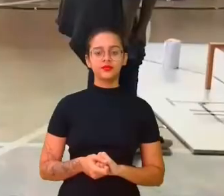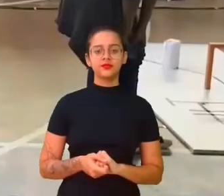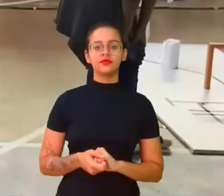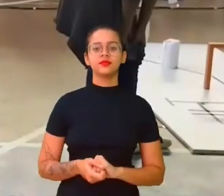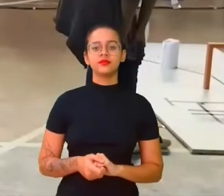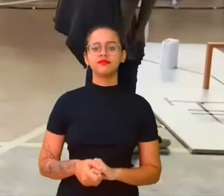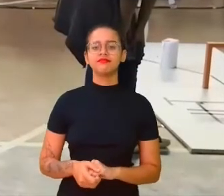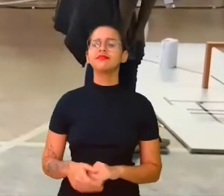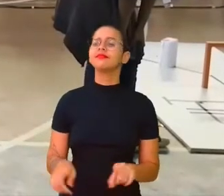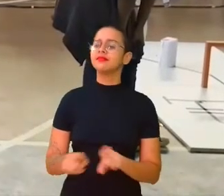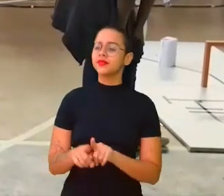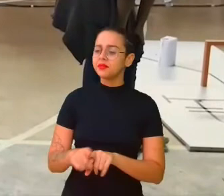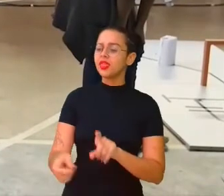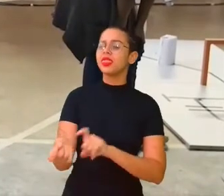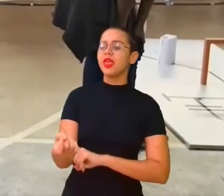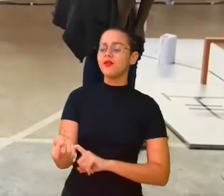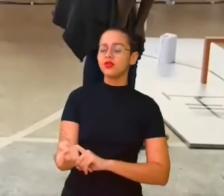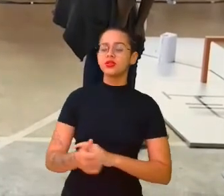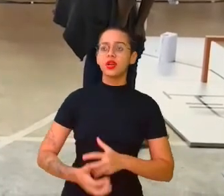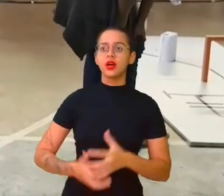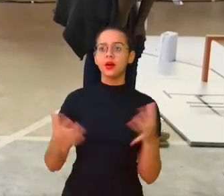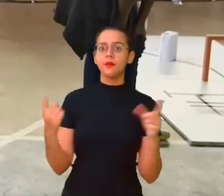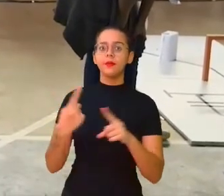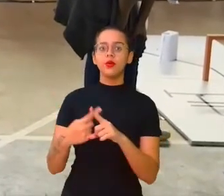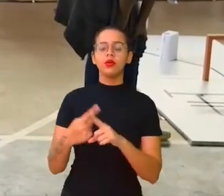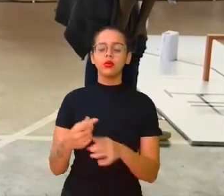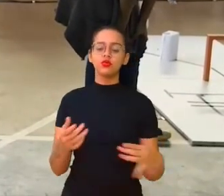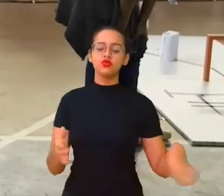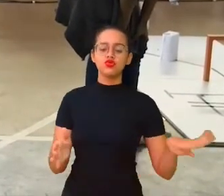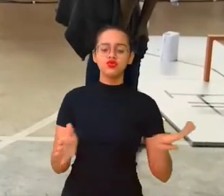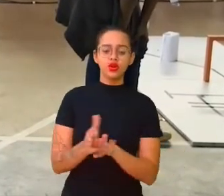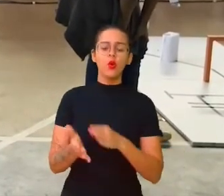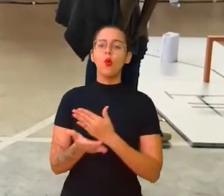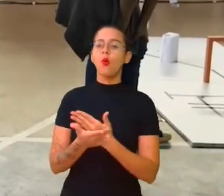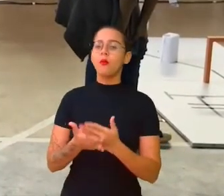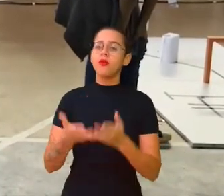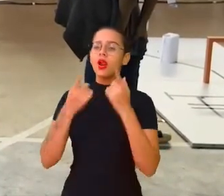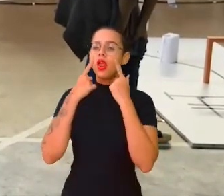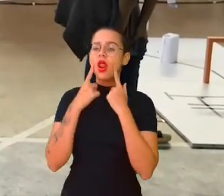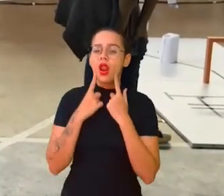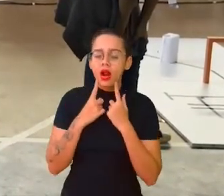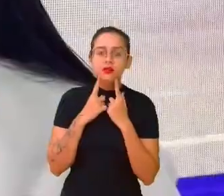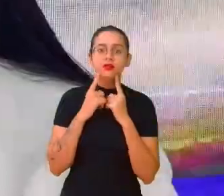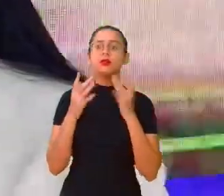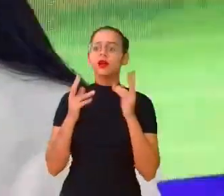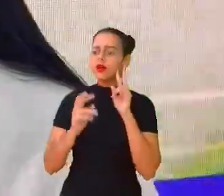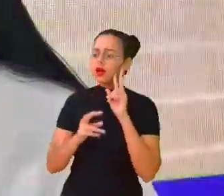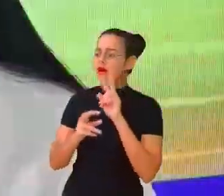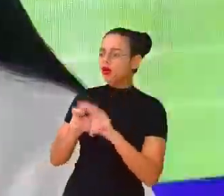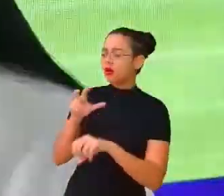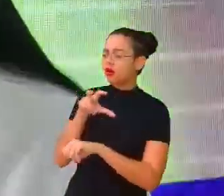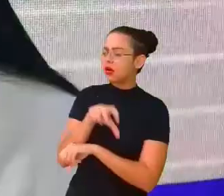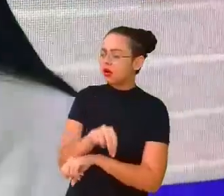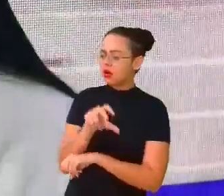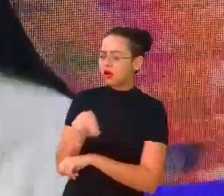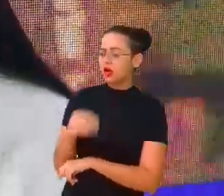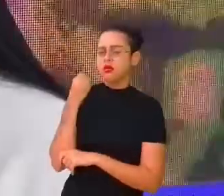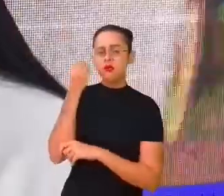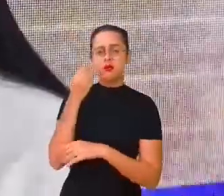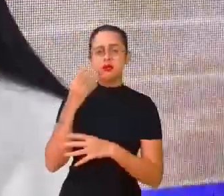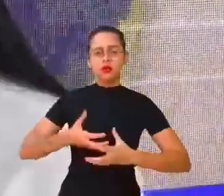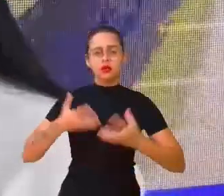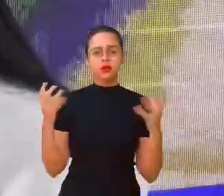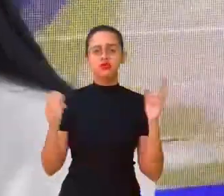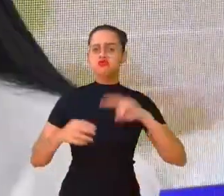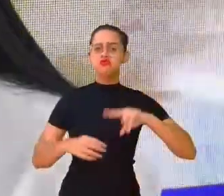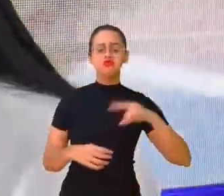Foi um nervosismo muito grande, porque quando eu cheguei aqui eu comecei a chorar. Mas quando eu vi ali que o robô que ela ganhou, uma experiência muito grande, porque foi uma